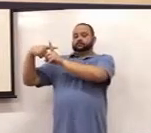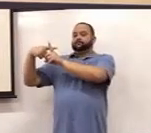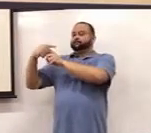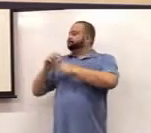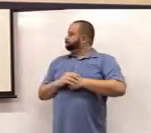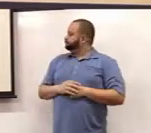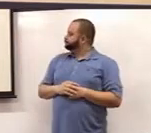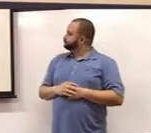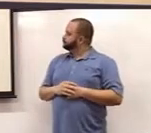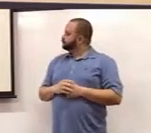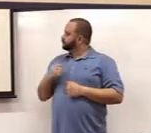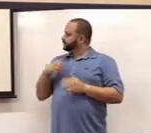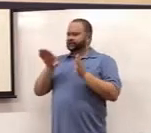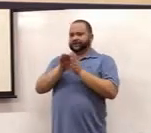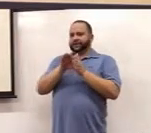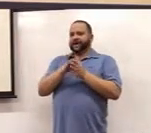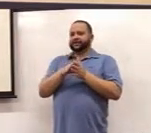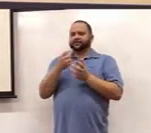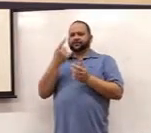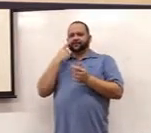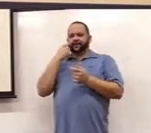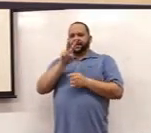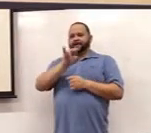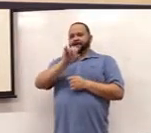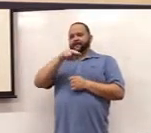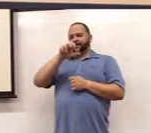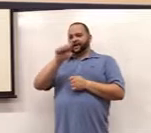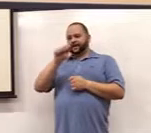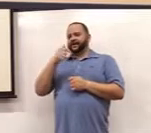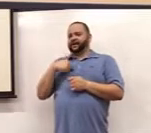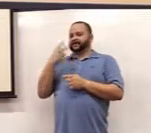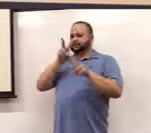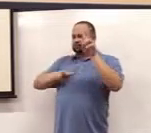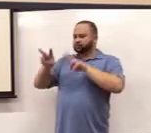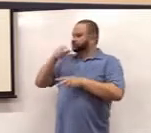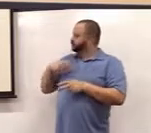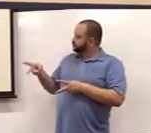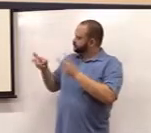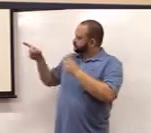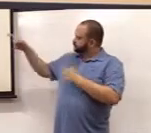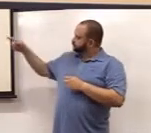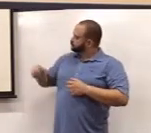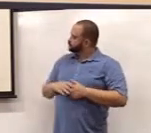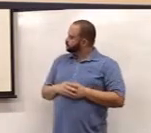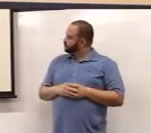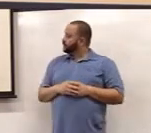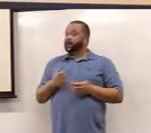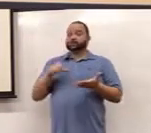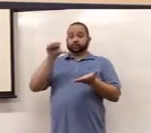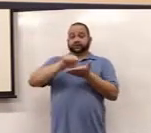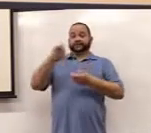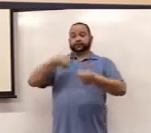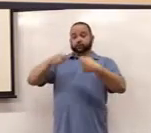Então, chegando em Viena, mais ou menos essa visão que a gente ia ter da cidade. Ela, então, é um grande centro